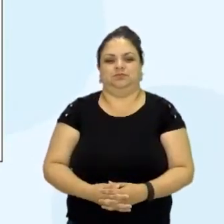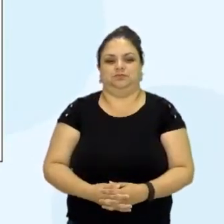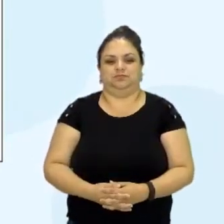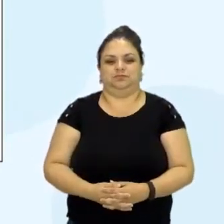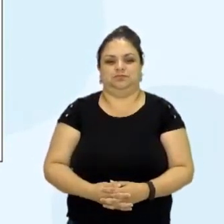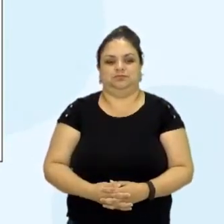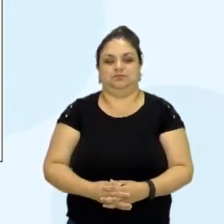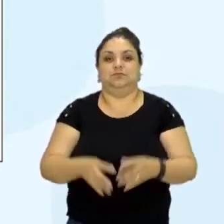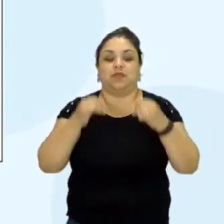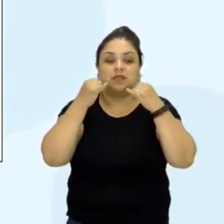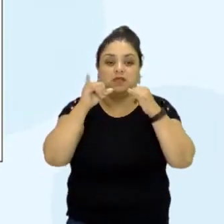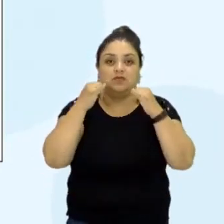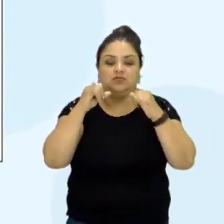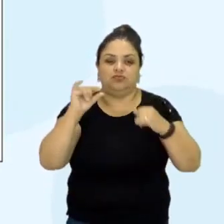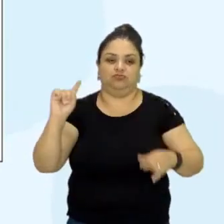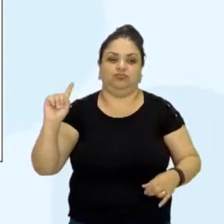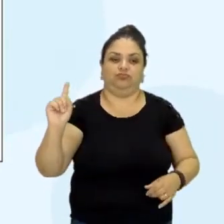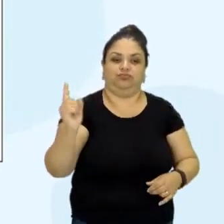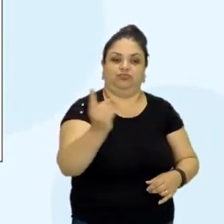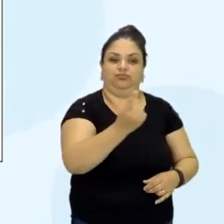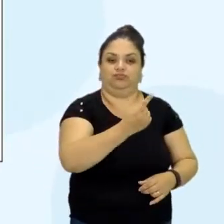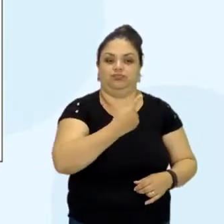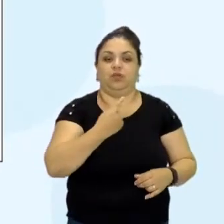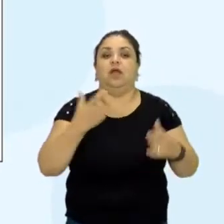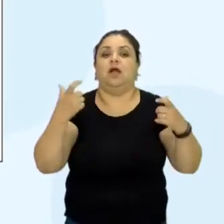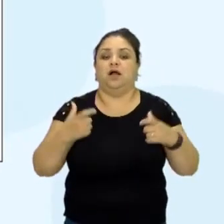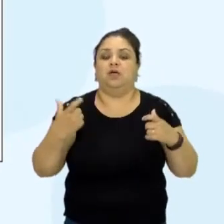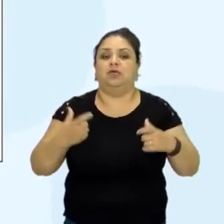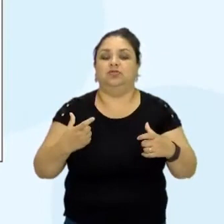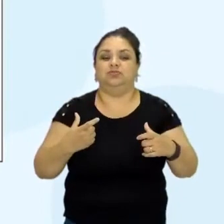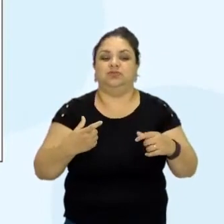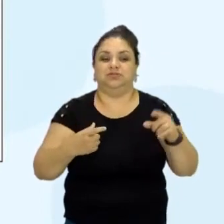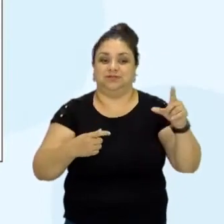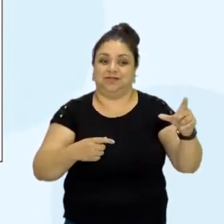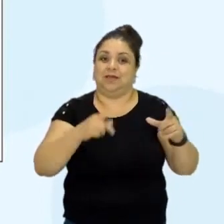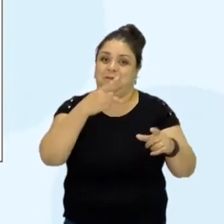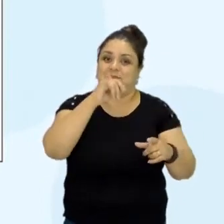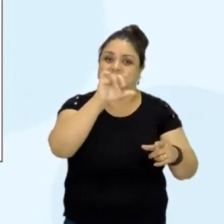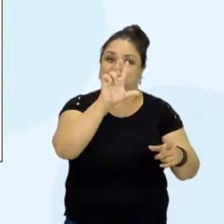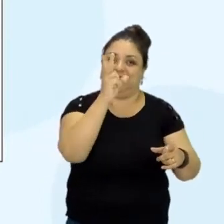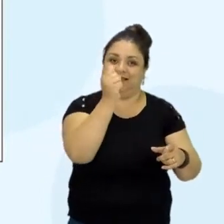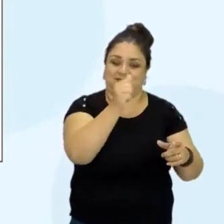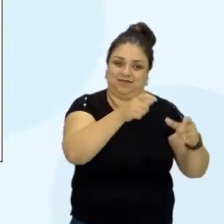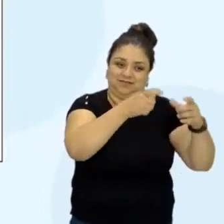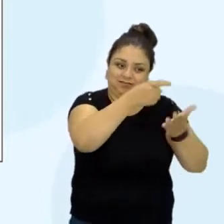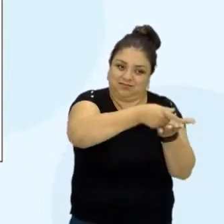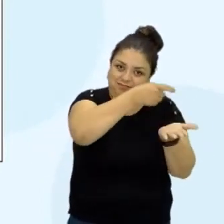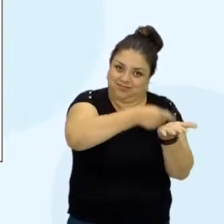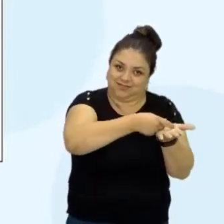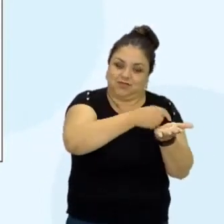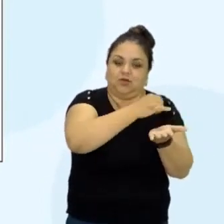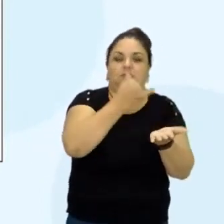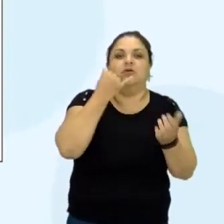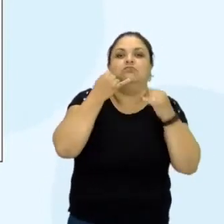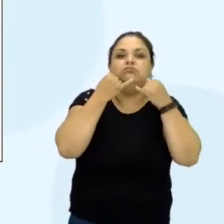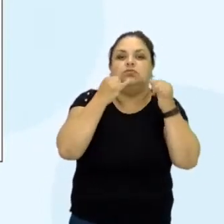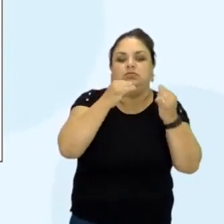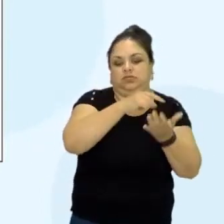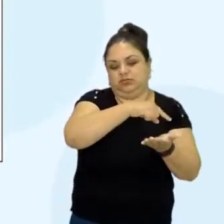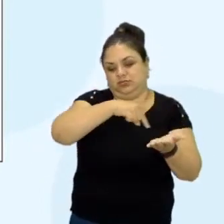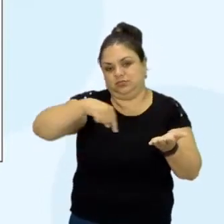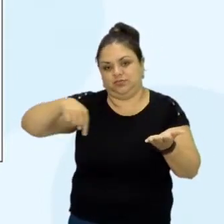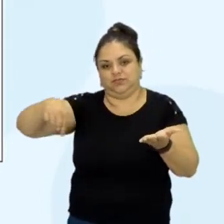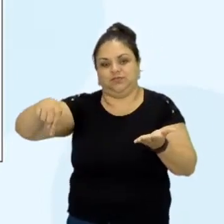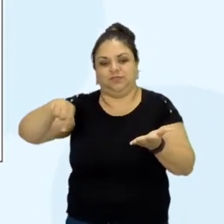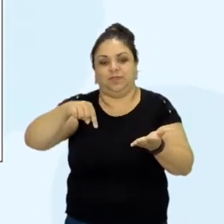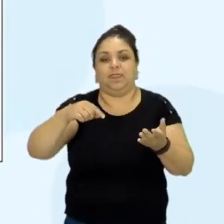a energia tá saindo daqui. E o interruptor, o que eu quero fazer? Eu quero que ele impeça,